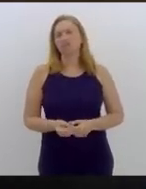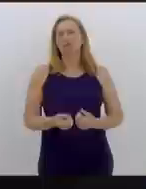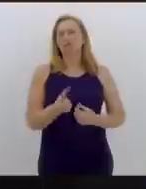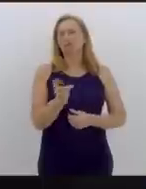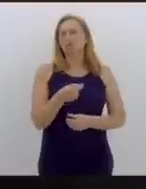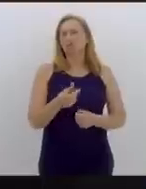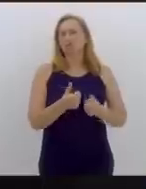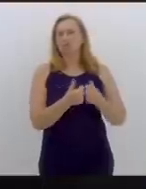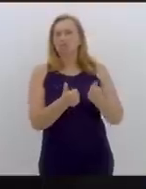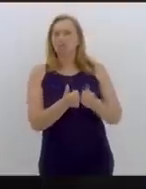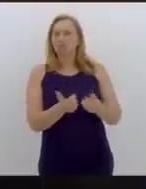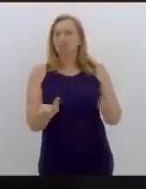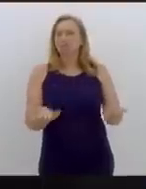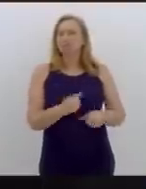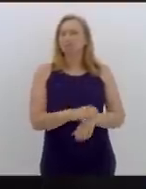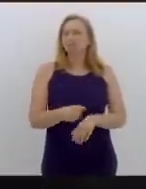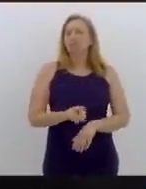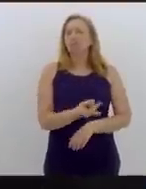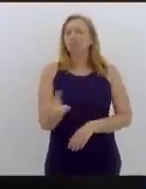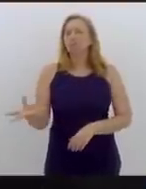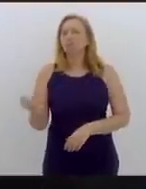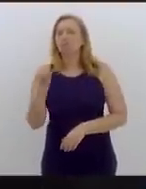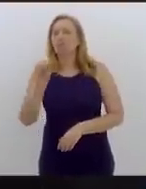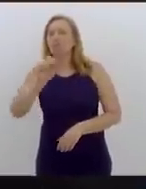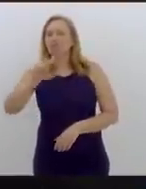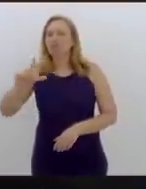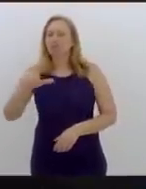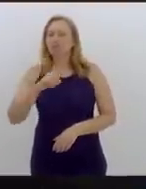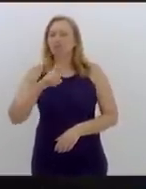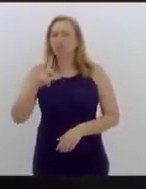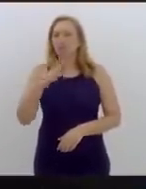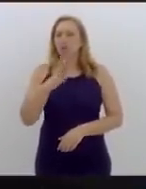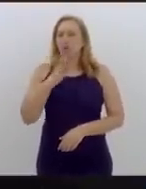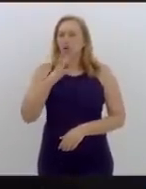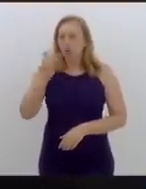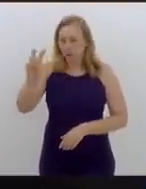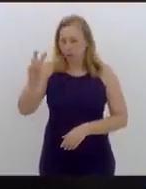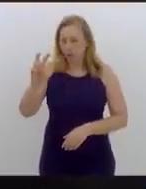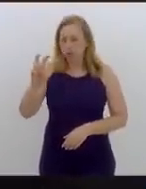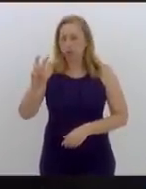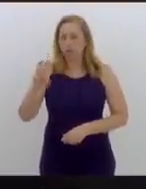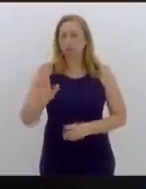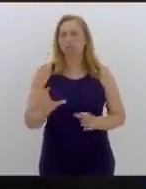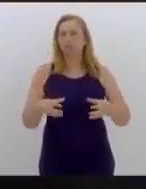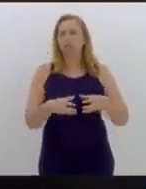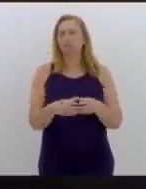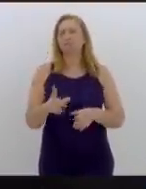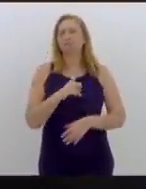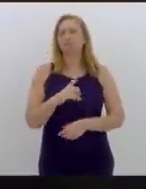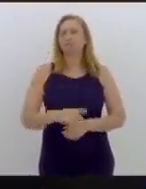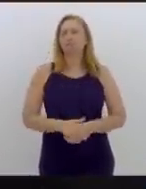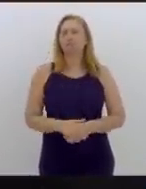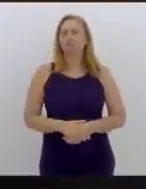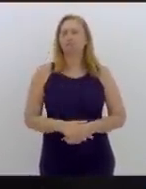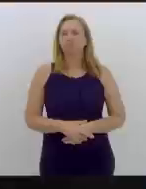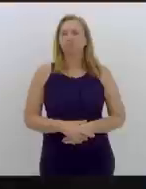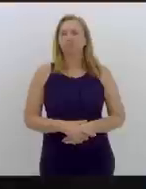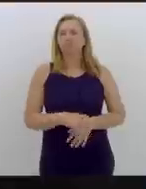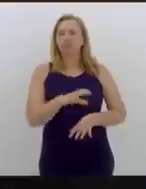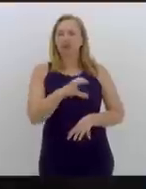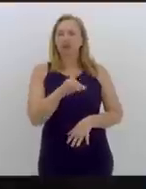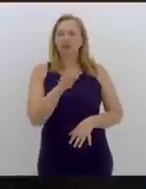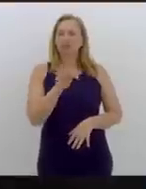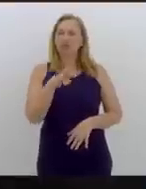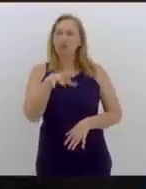qual me mostra quantos oficiais eu conheço cinco tem no nosso grupo quantos oficiais são reformados por conta